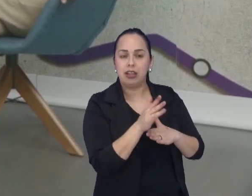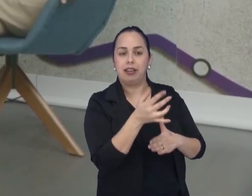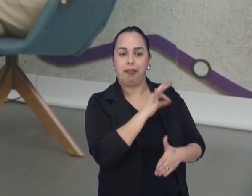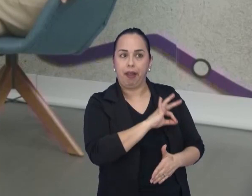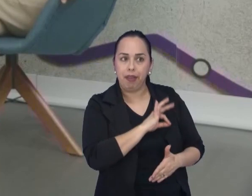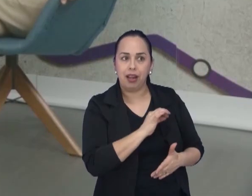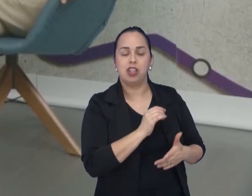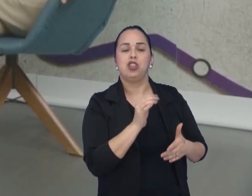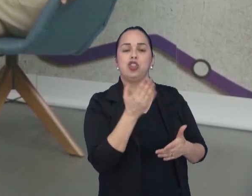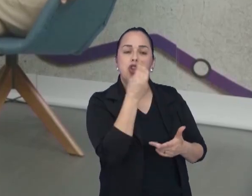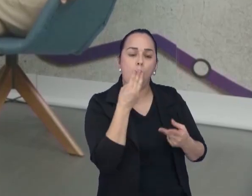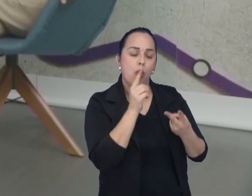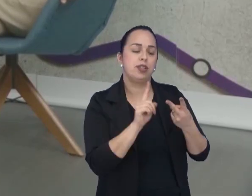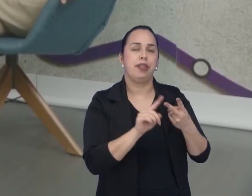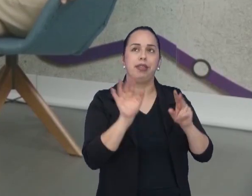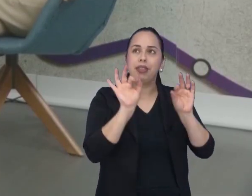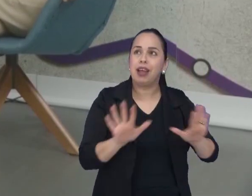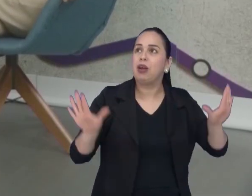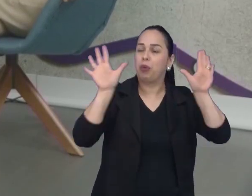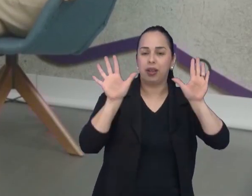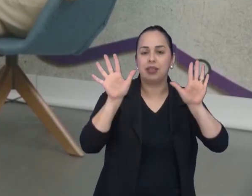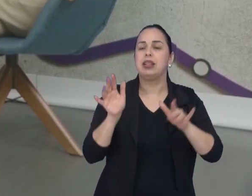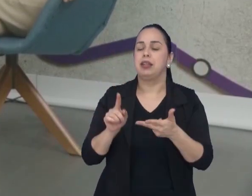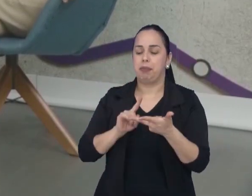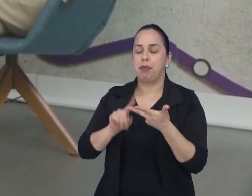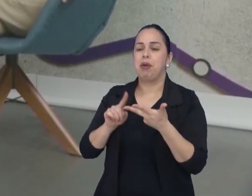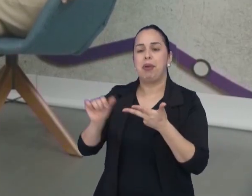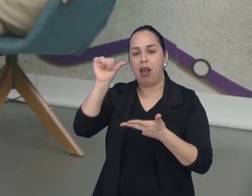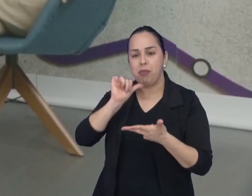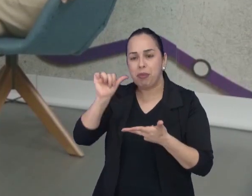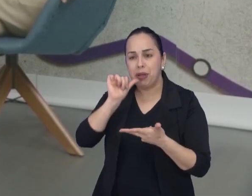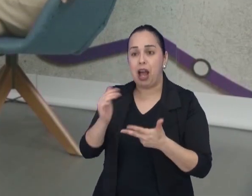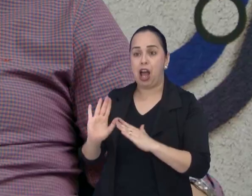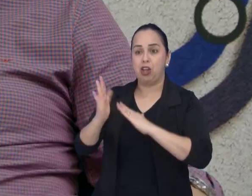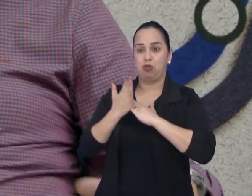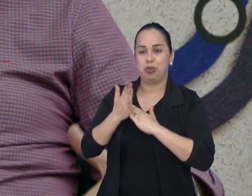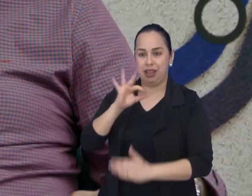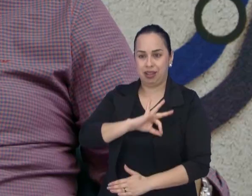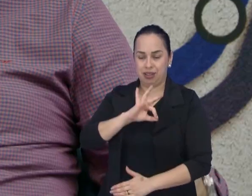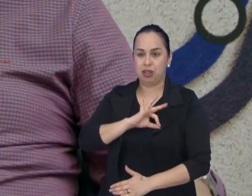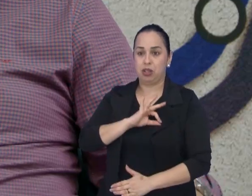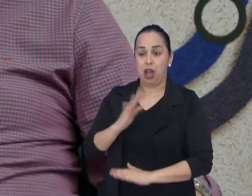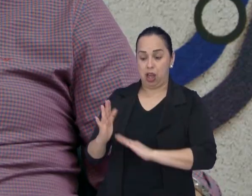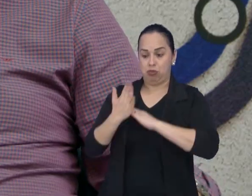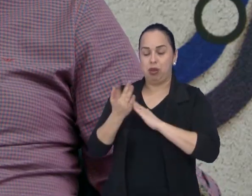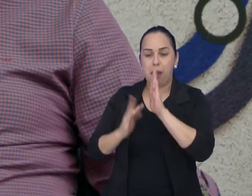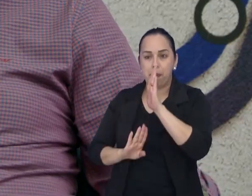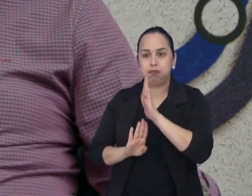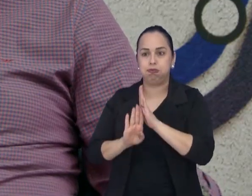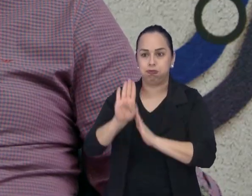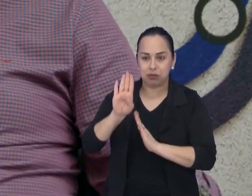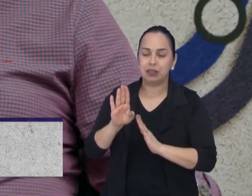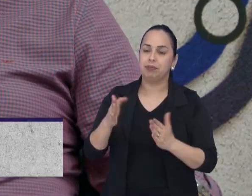também, de decoração também, né, Melo? Decoração, as bebidas, né? Isso tudo é uma coisa que alavanca, né? Até eu